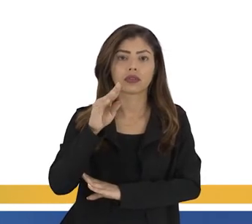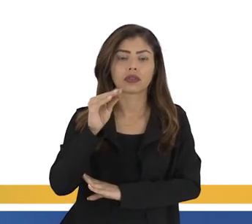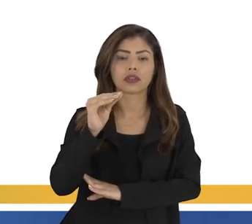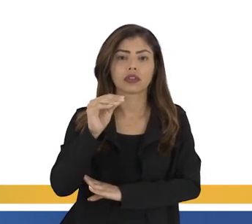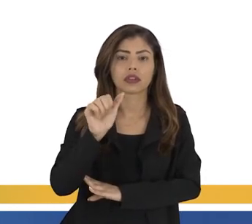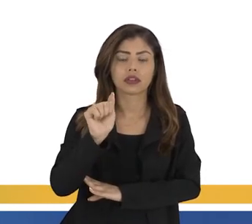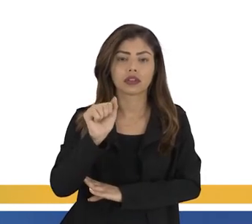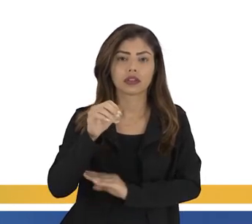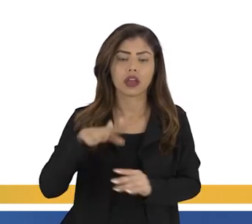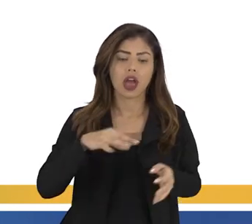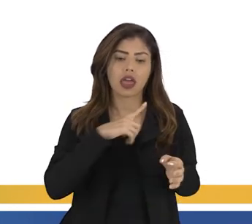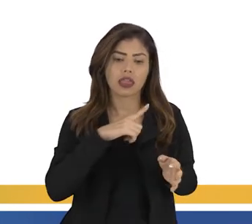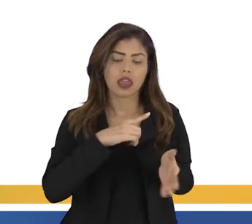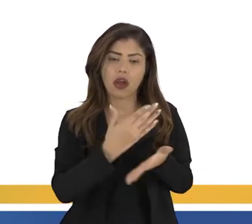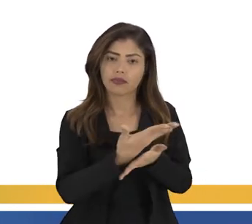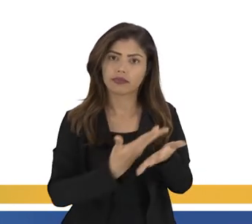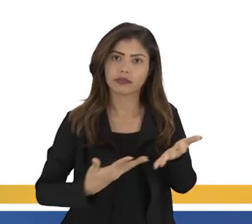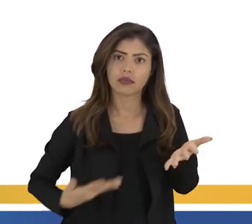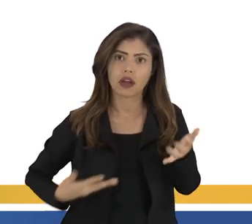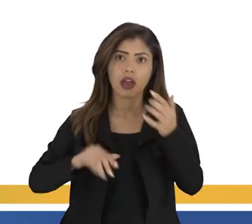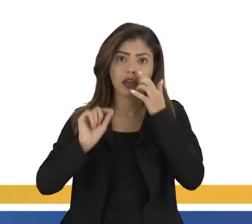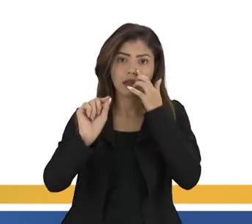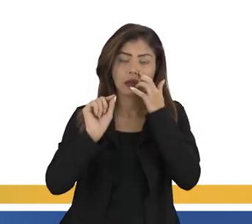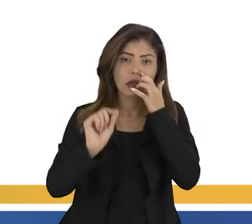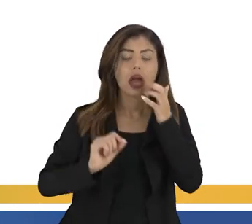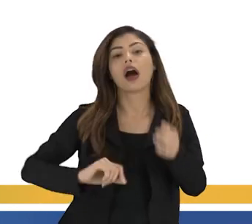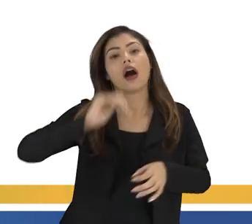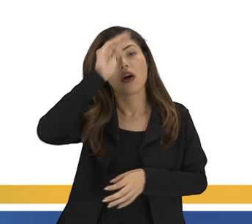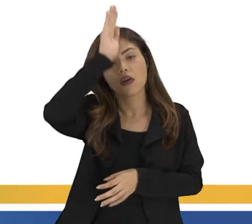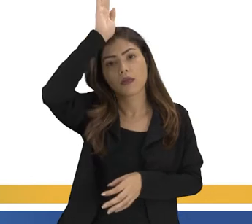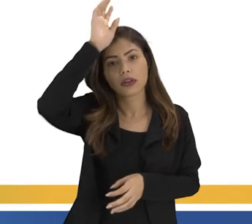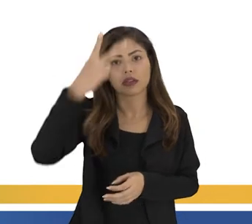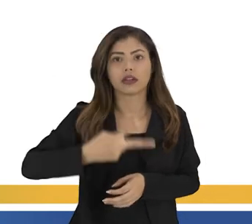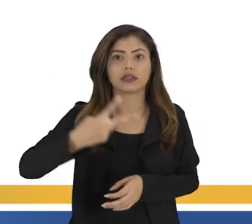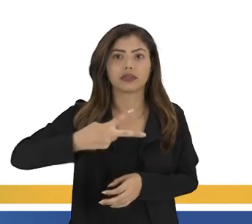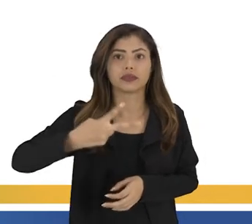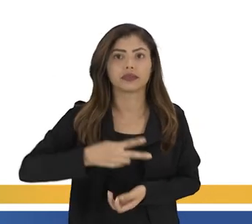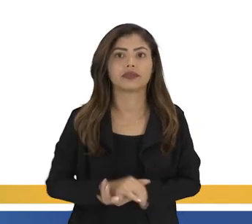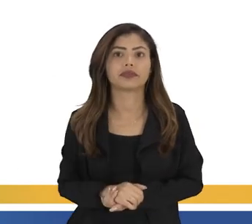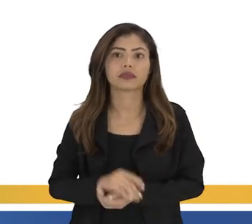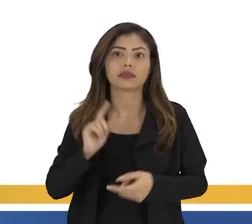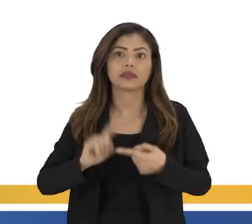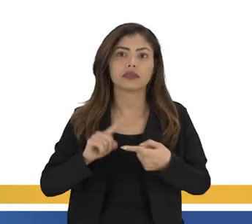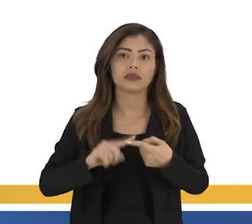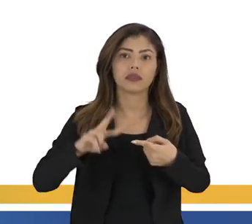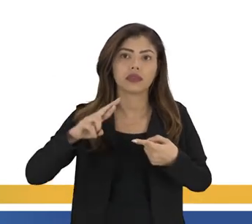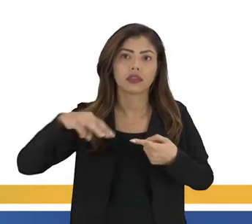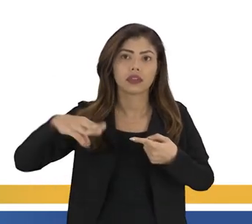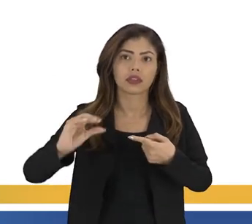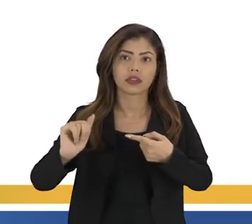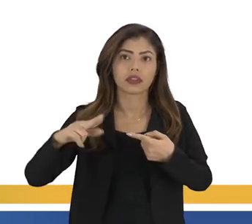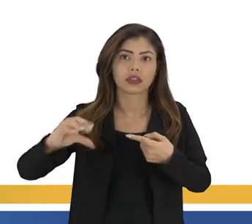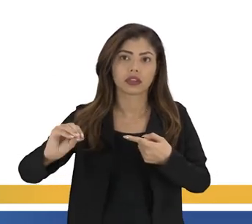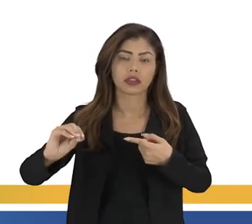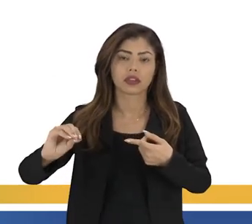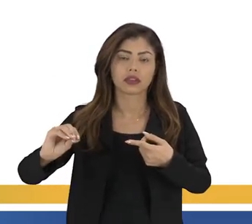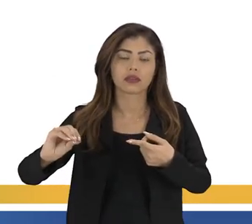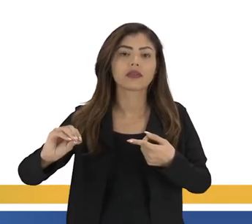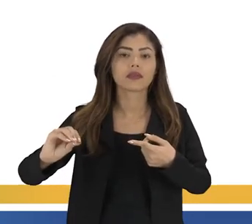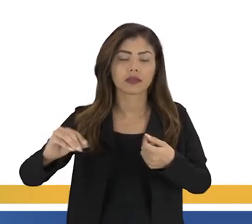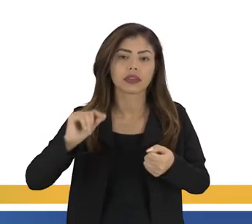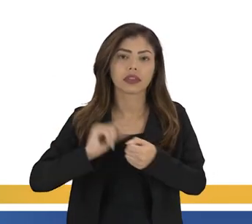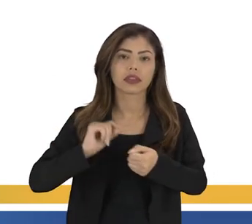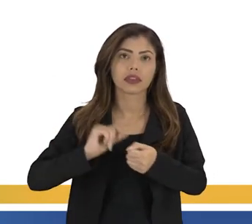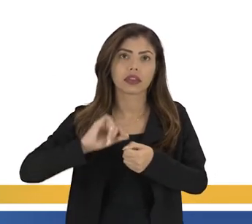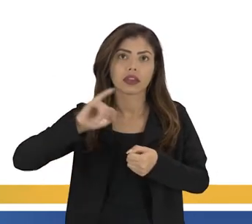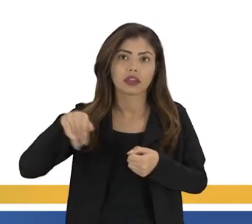manuais de leis romanas a geralmente são dois manuais que existiu o manual romano né que